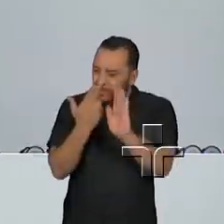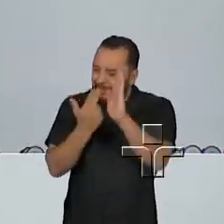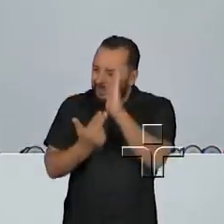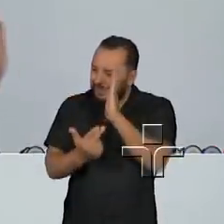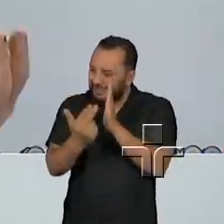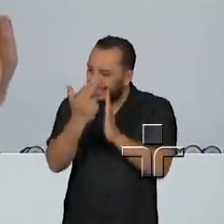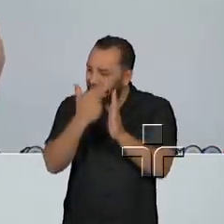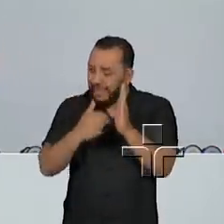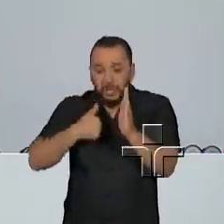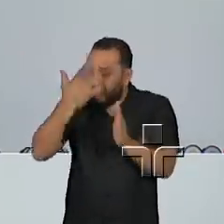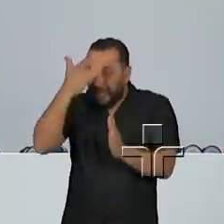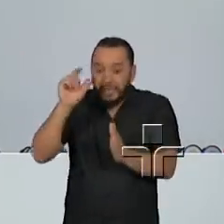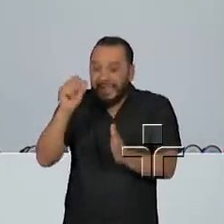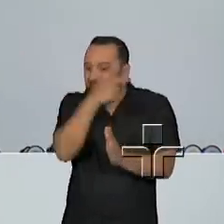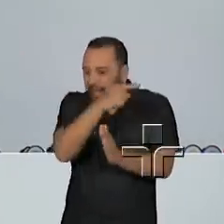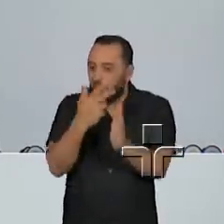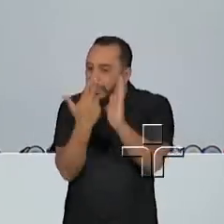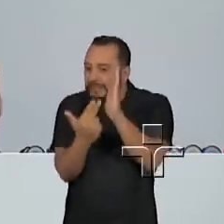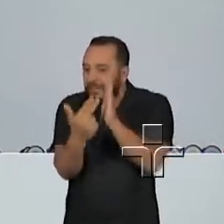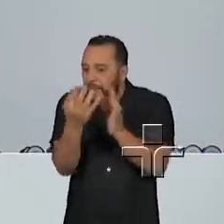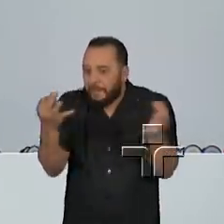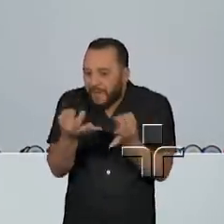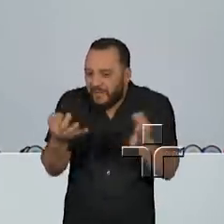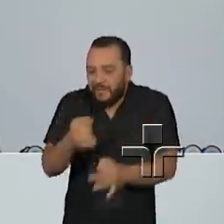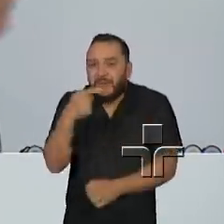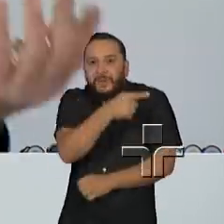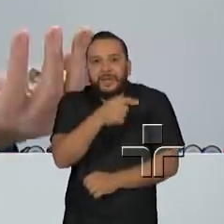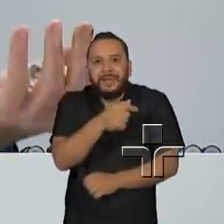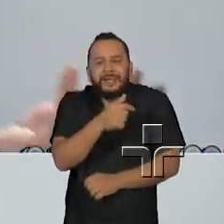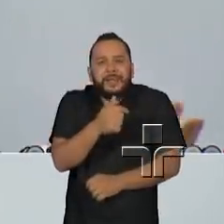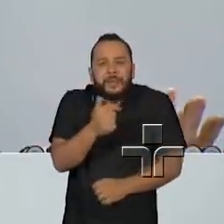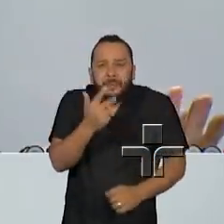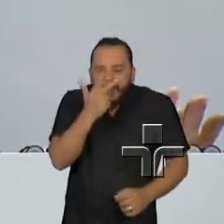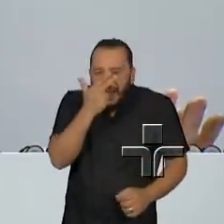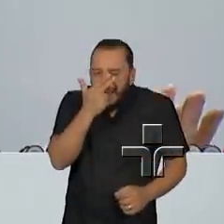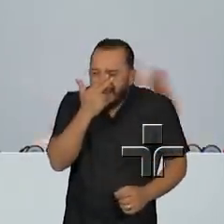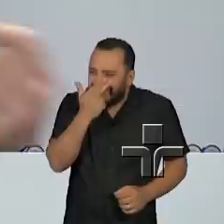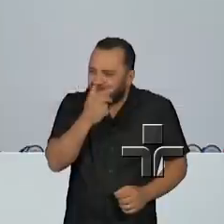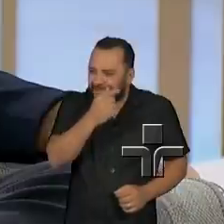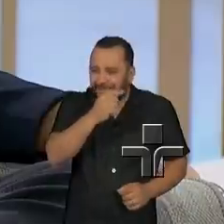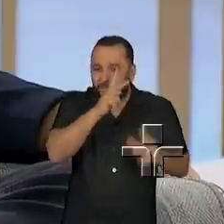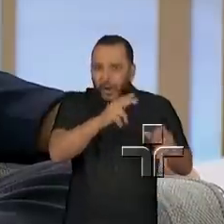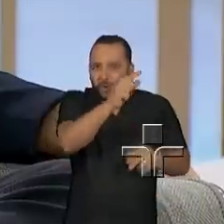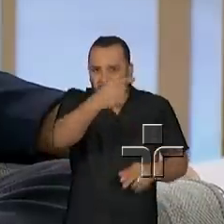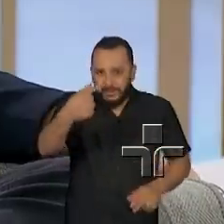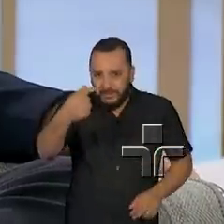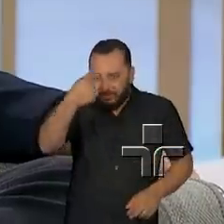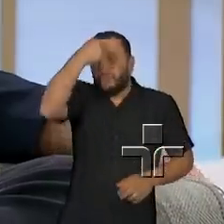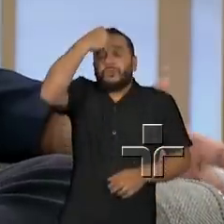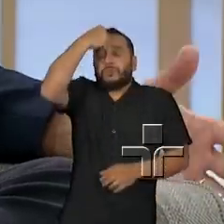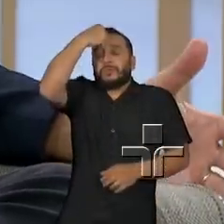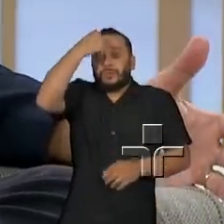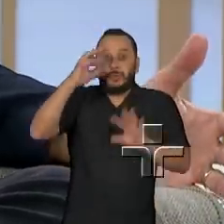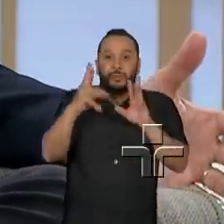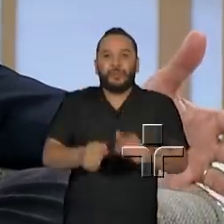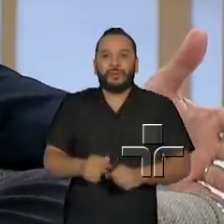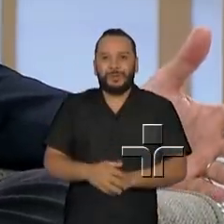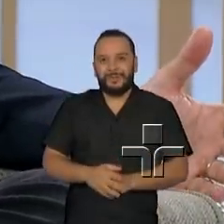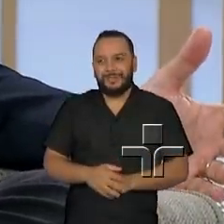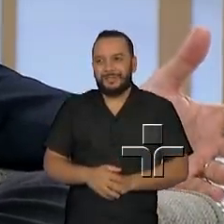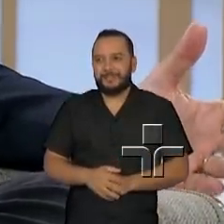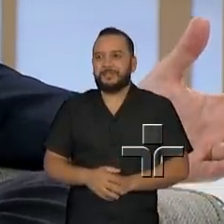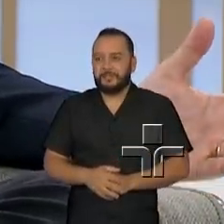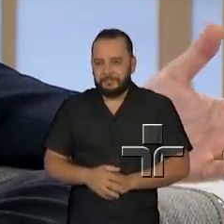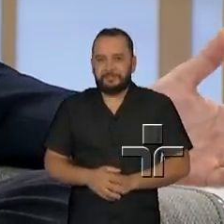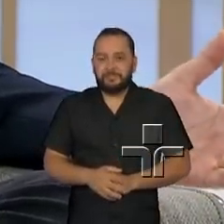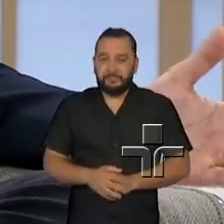visual, mas tem uma coisa que é como se fosse um pendrive de tudo que você vive. Excelente. O Freud chamou os sonhos